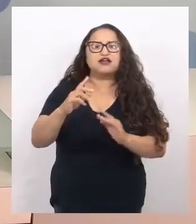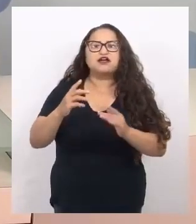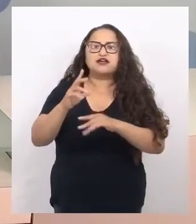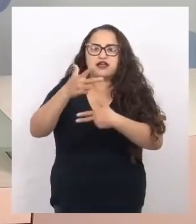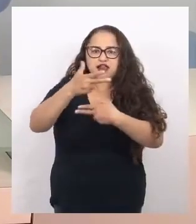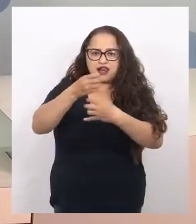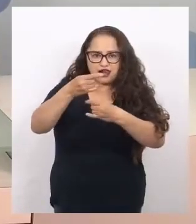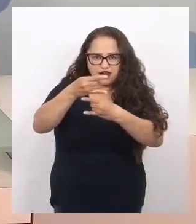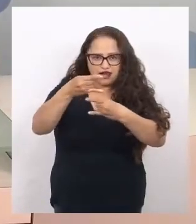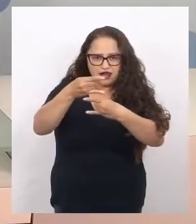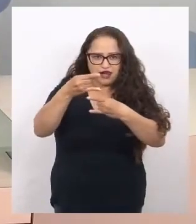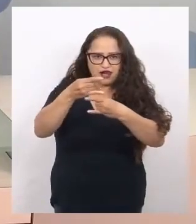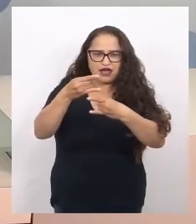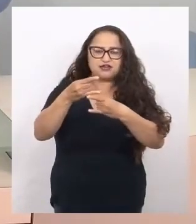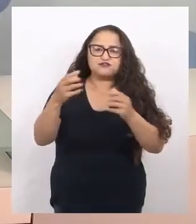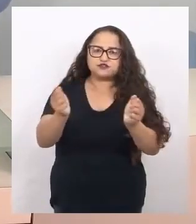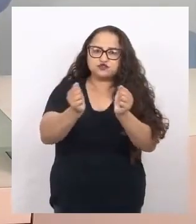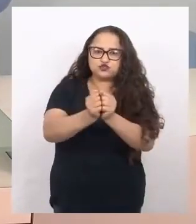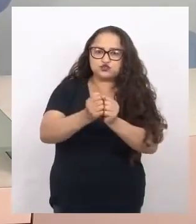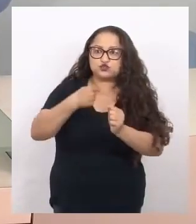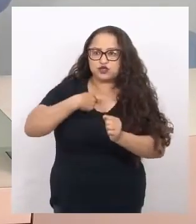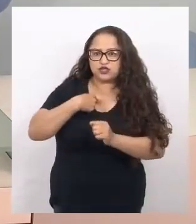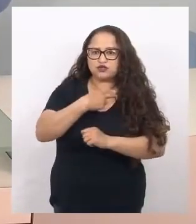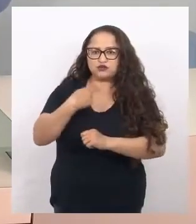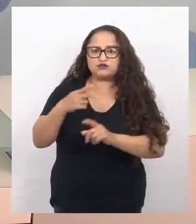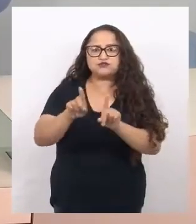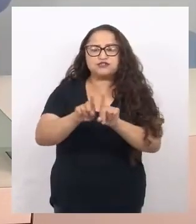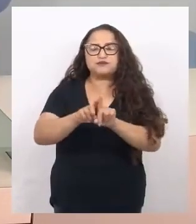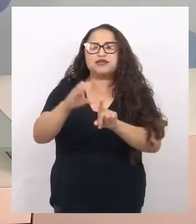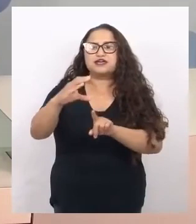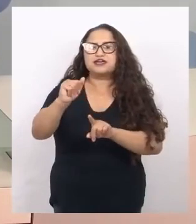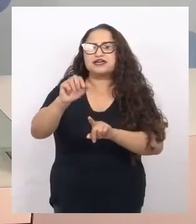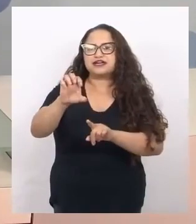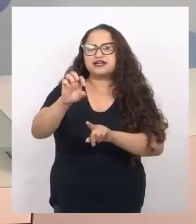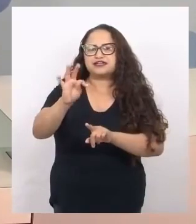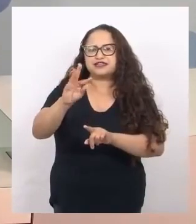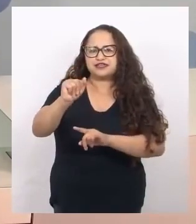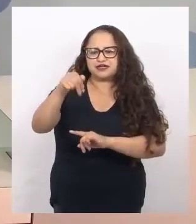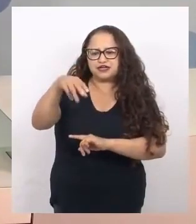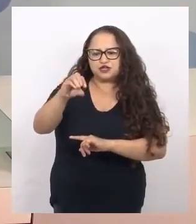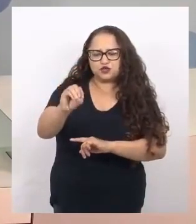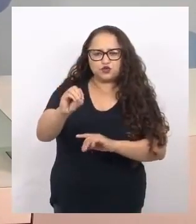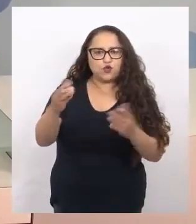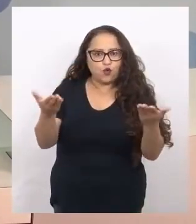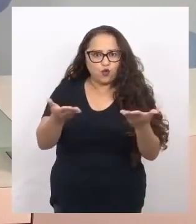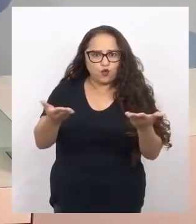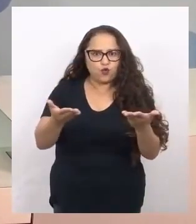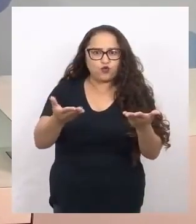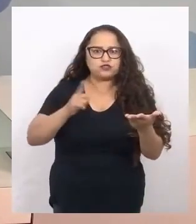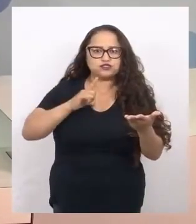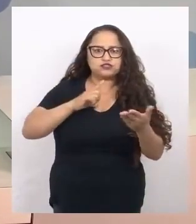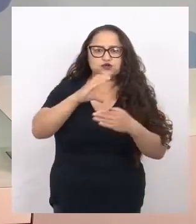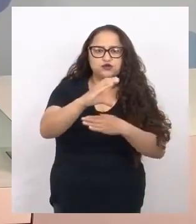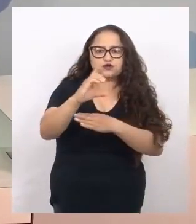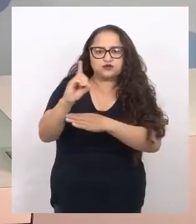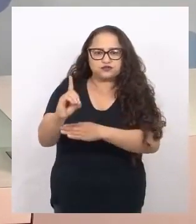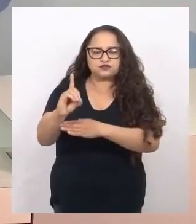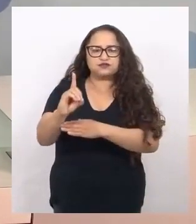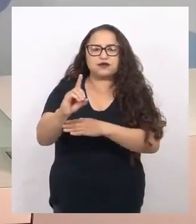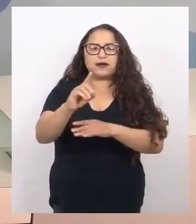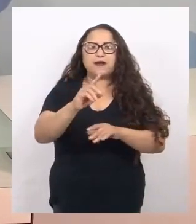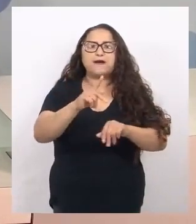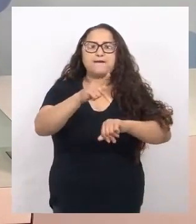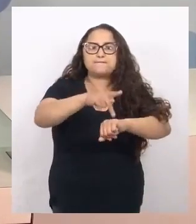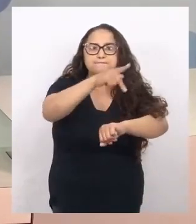o Caetano. Quer dar um oi, Caetano? Tudo bem, pessoal? Eu sou Caetano Siqueira e hoje estou coordenando a coordenadoria pedagógica. A